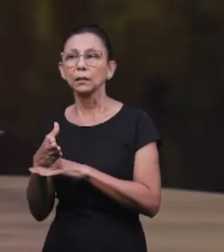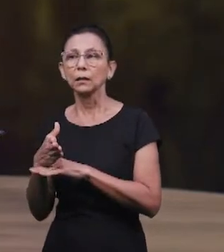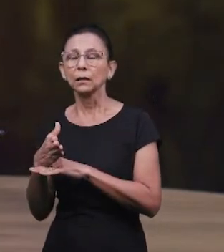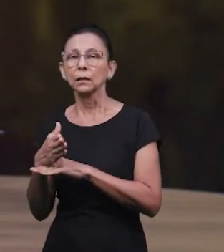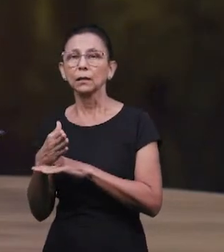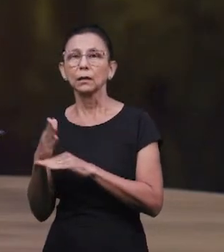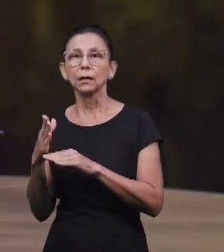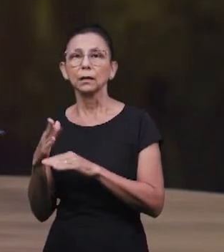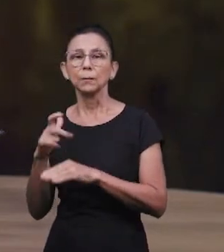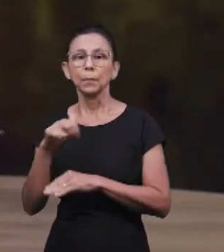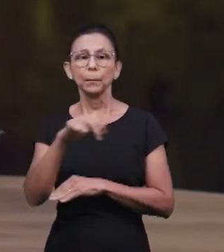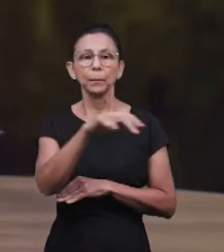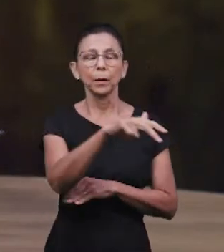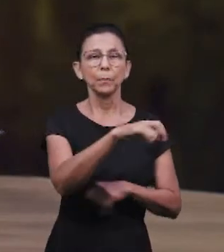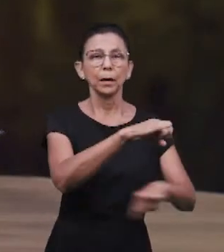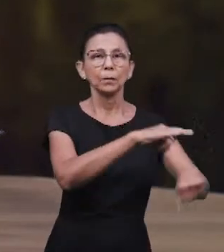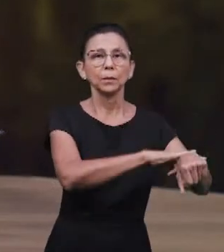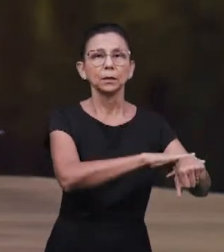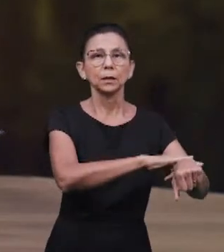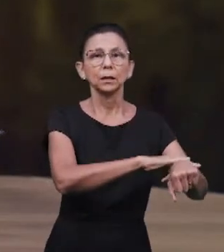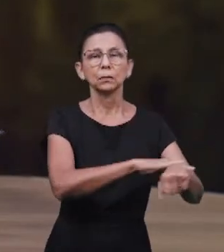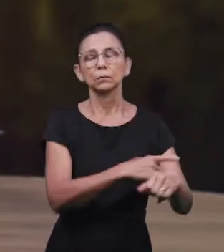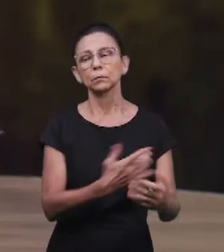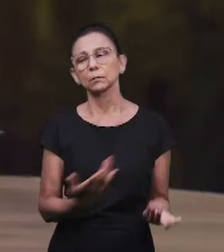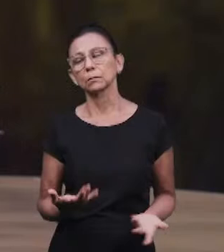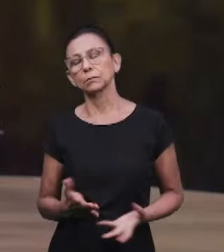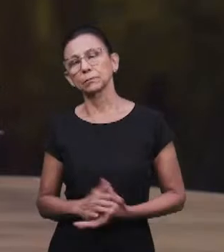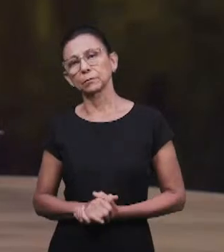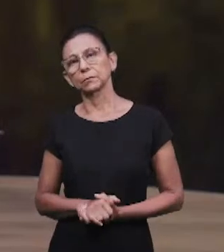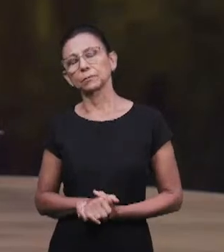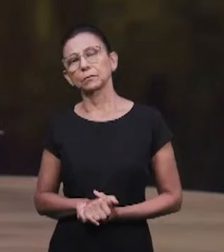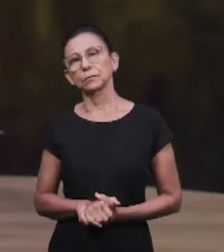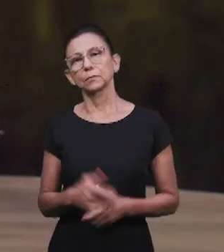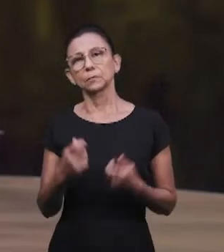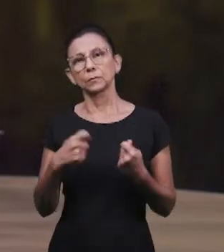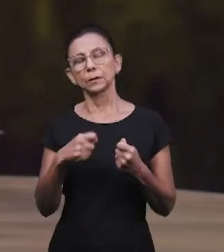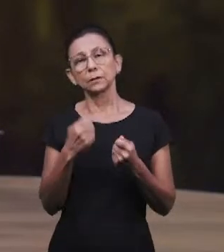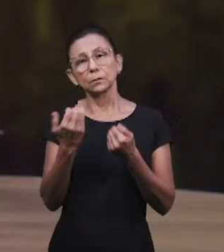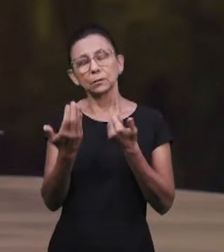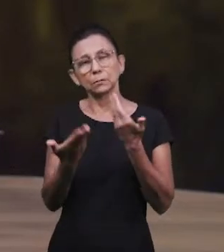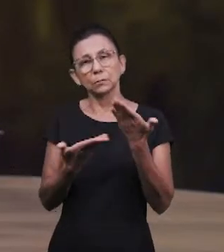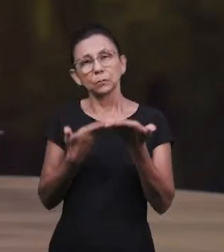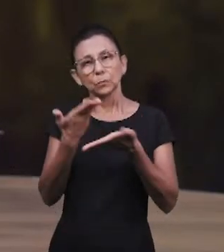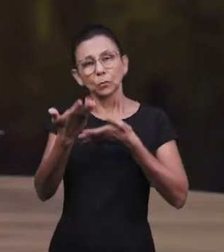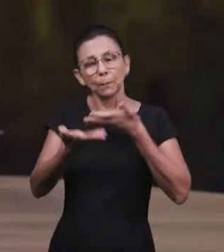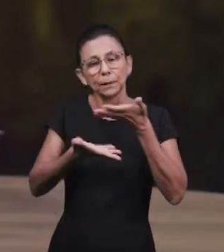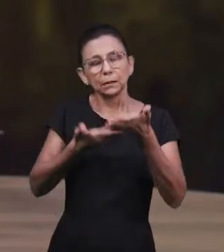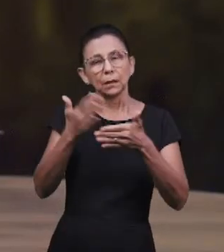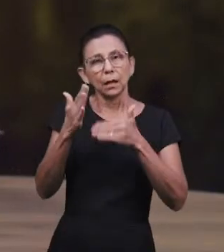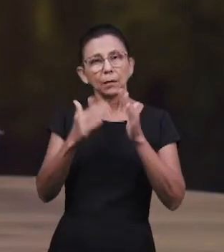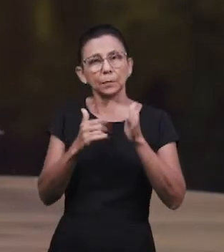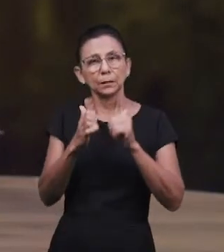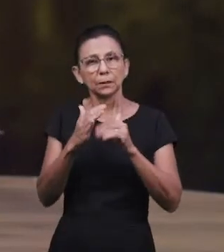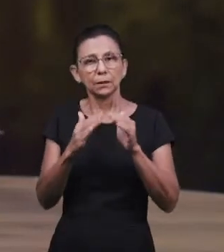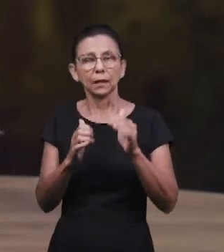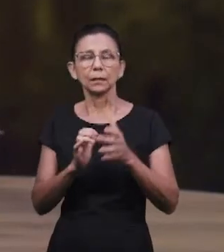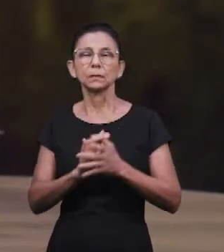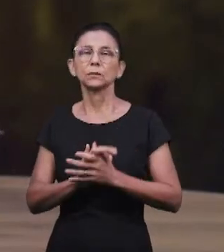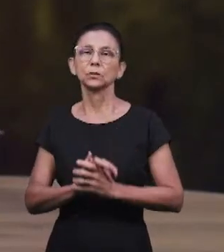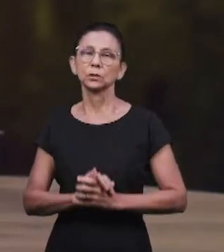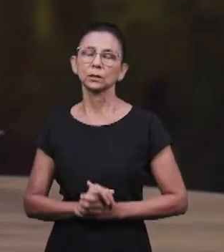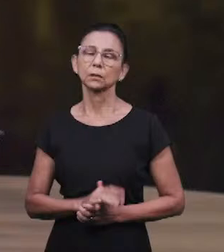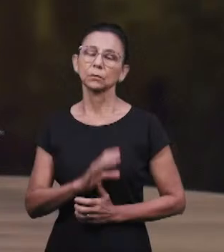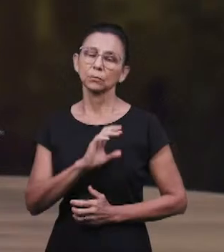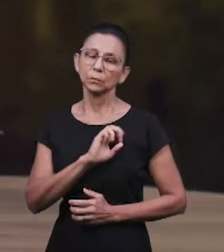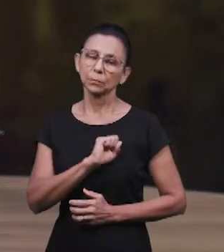hábito. Então, tem que se conseguir tirar isso falando em termos